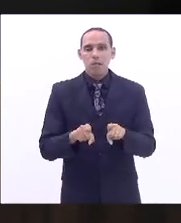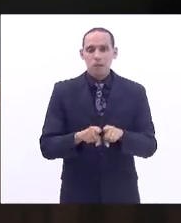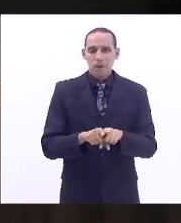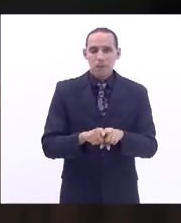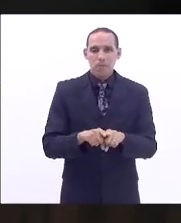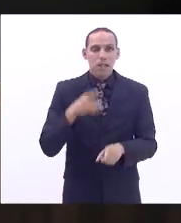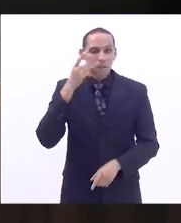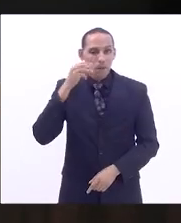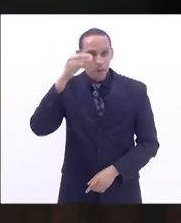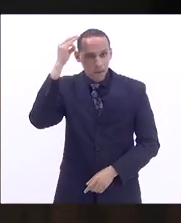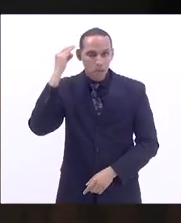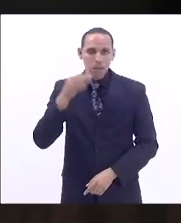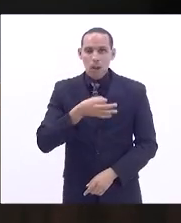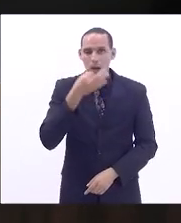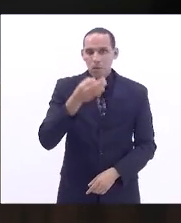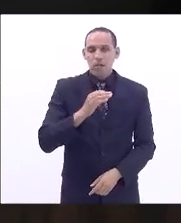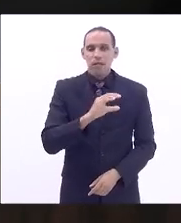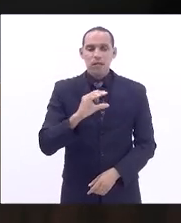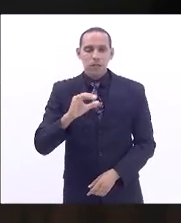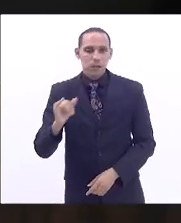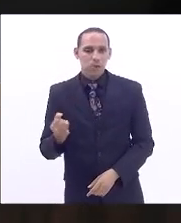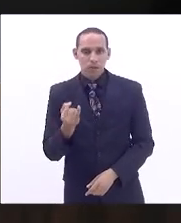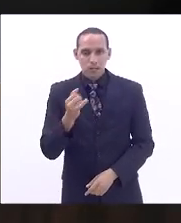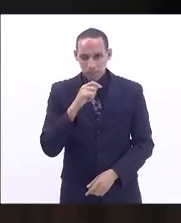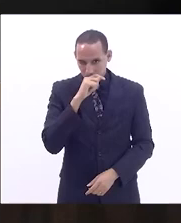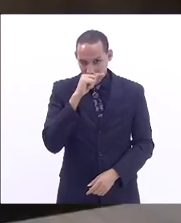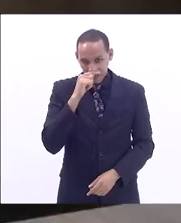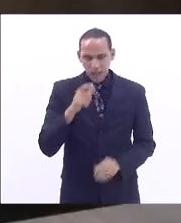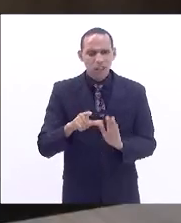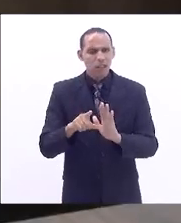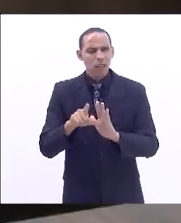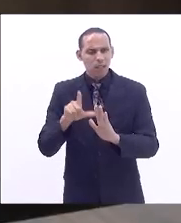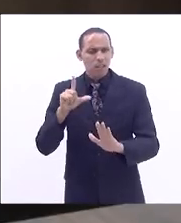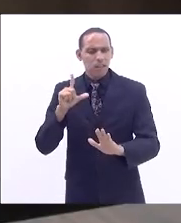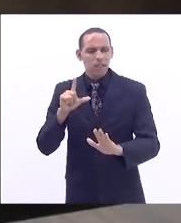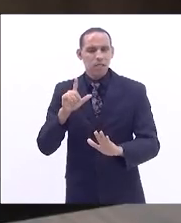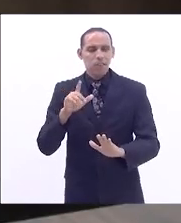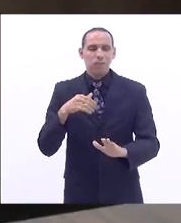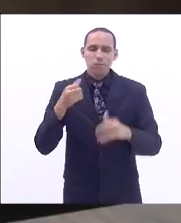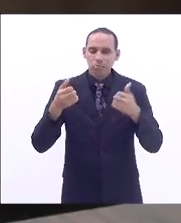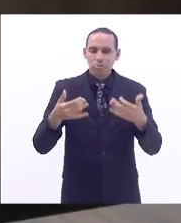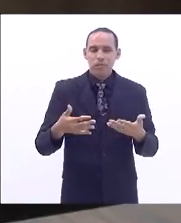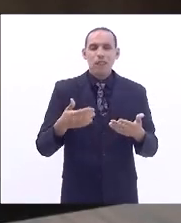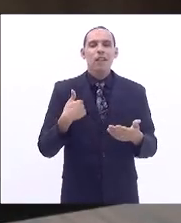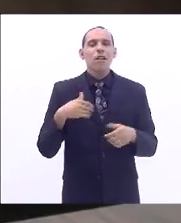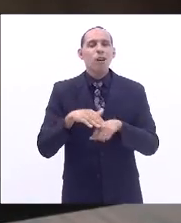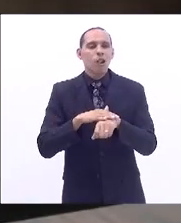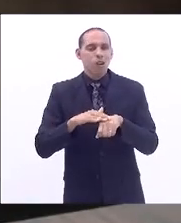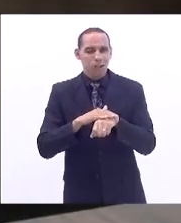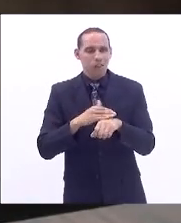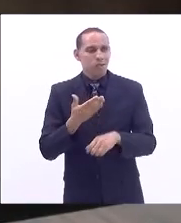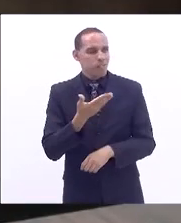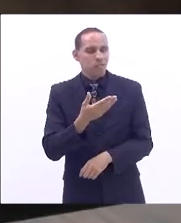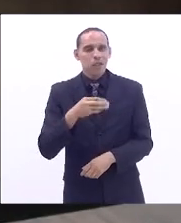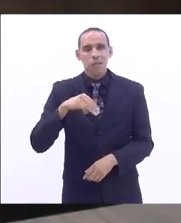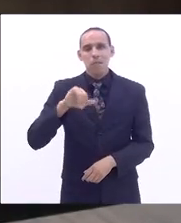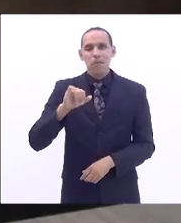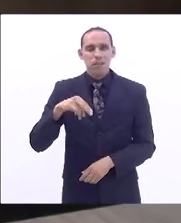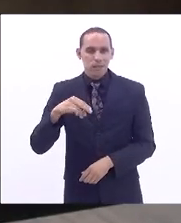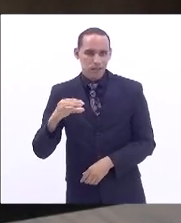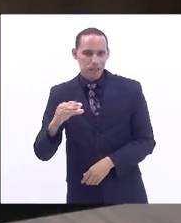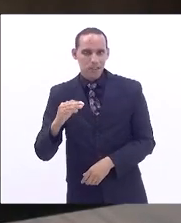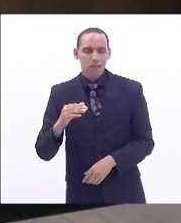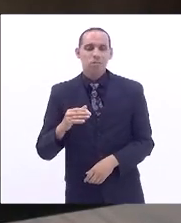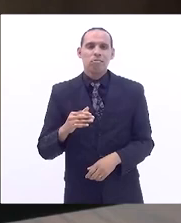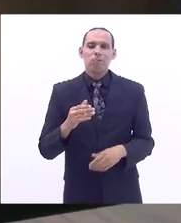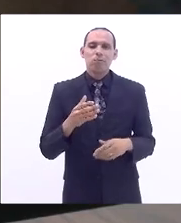máximo possível seu presente Antes de emitir o parecer apenas um comentário conversei muito com o autor Deputado caso mim como é